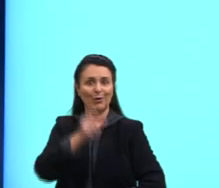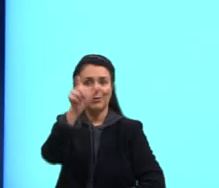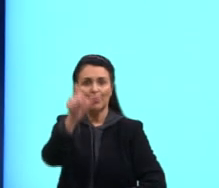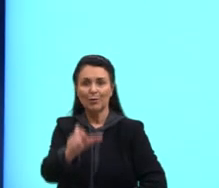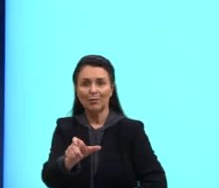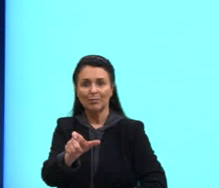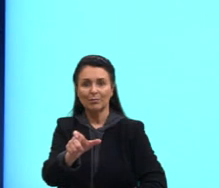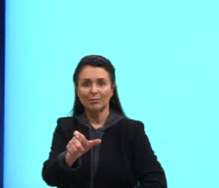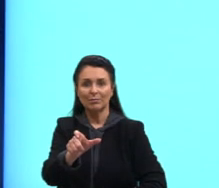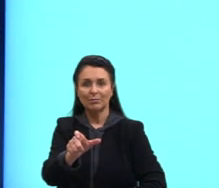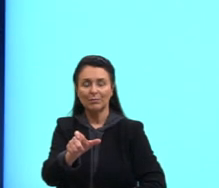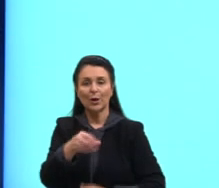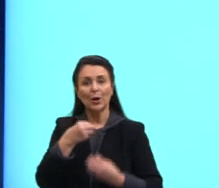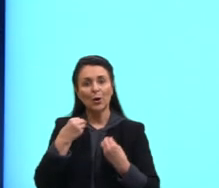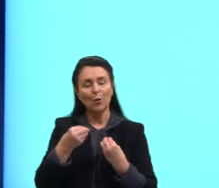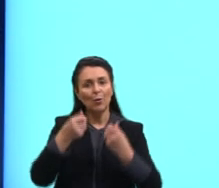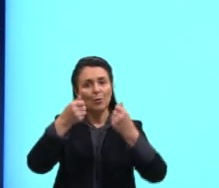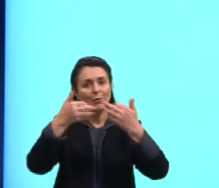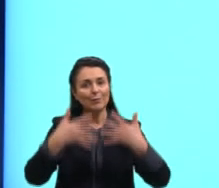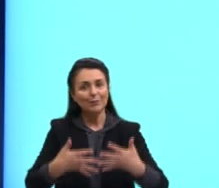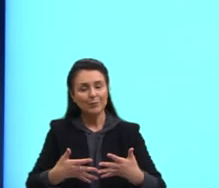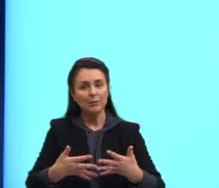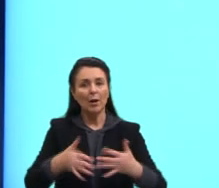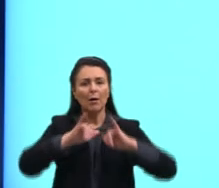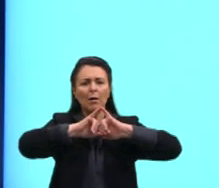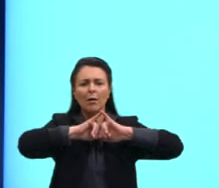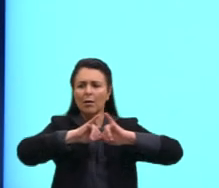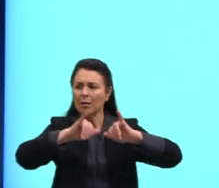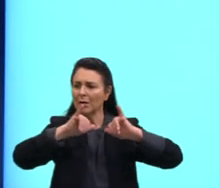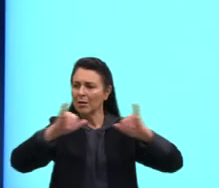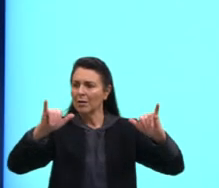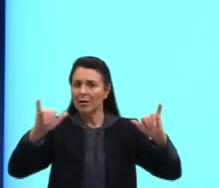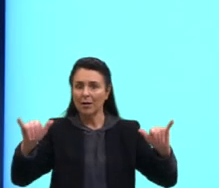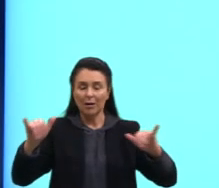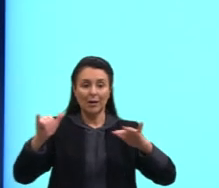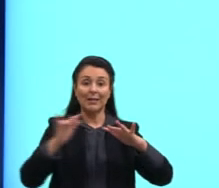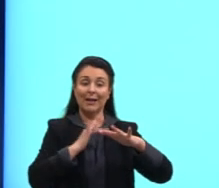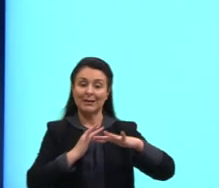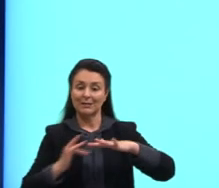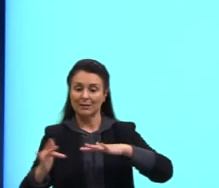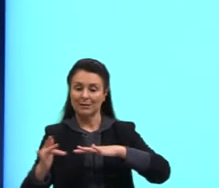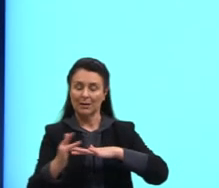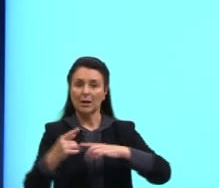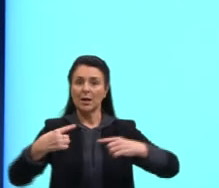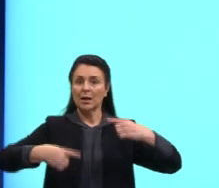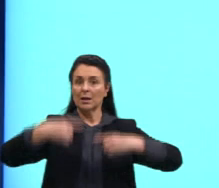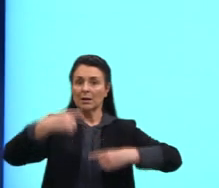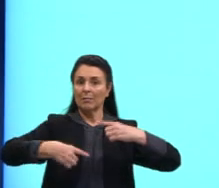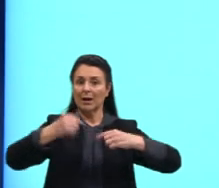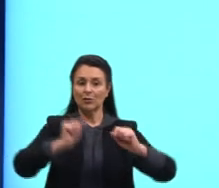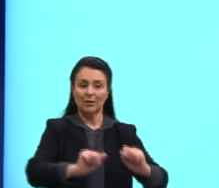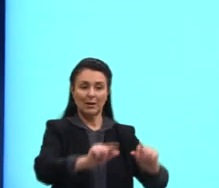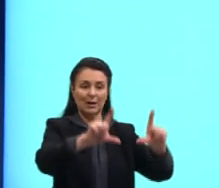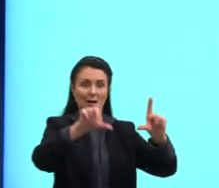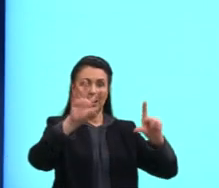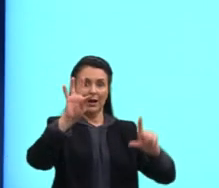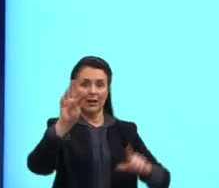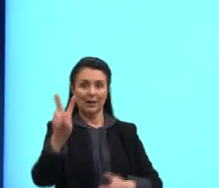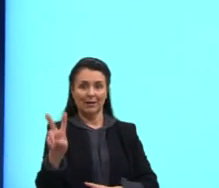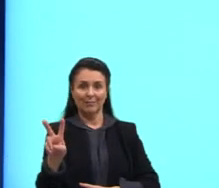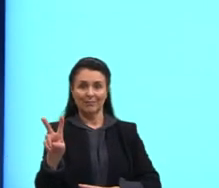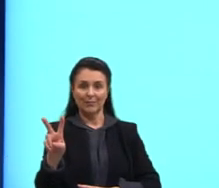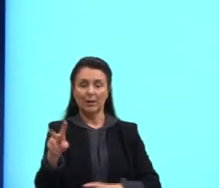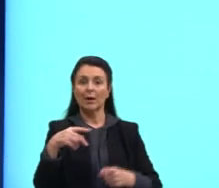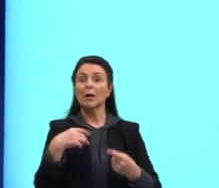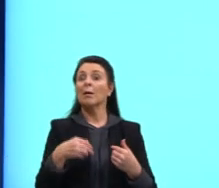por meio de comerciais periódicos nas redes sociais e debates televisivos a fim